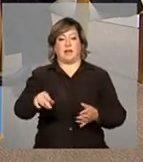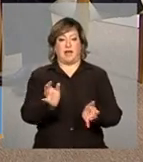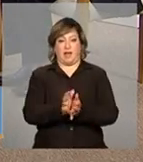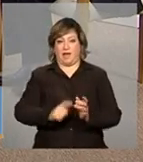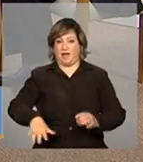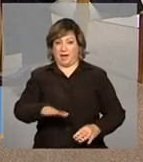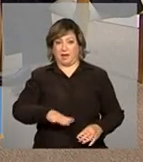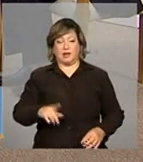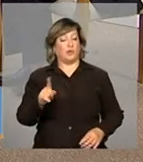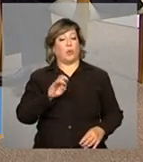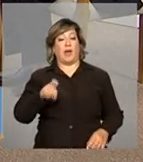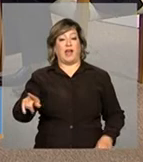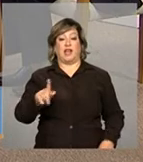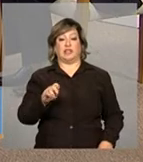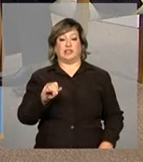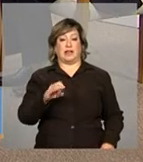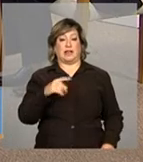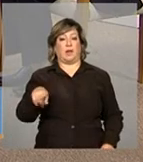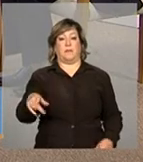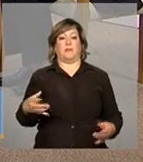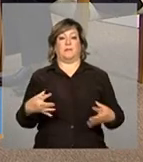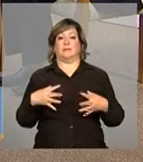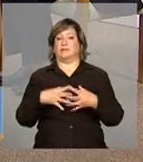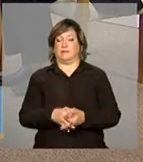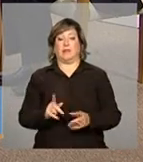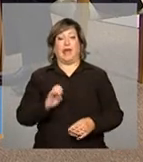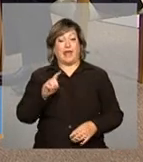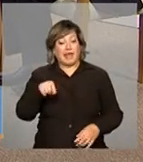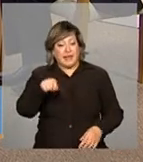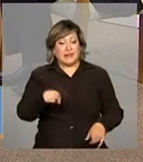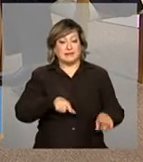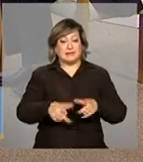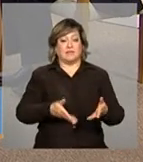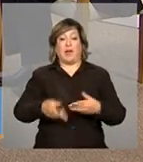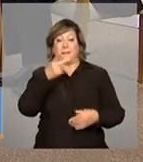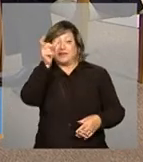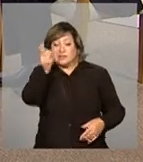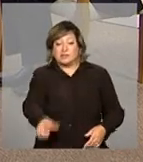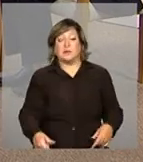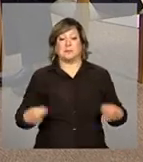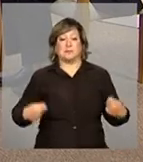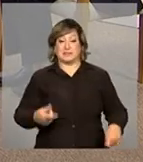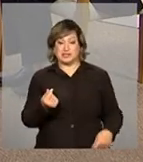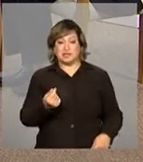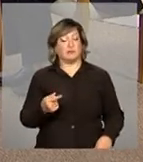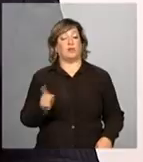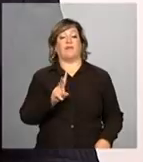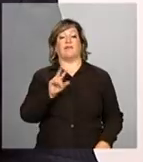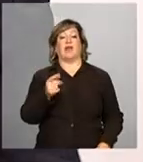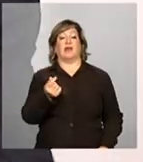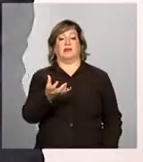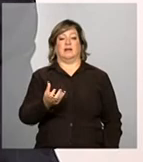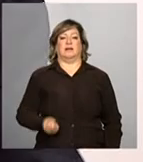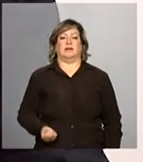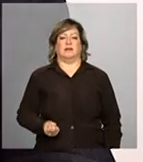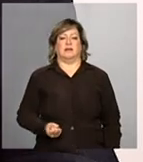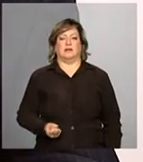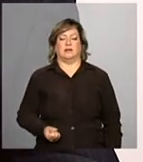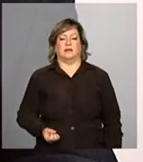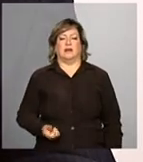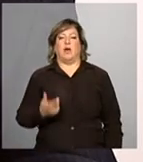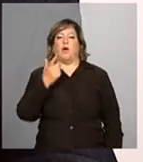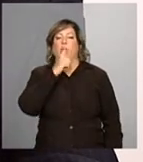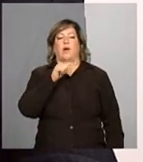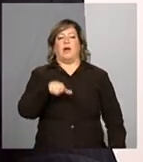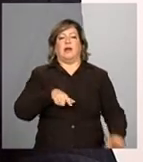ser a gestão com essa prejudicada aquele serviço ele vai ser rompido e consequentemente usuário que mais necessita dele não vai não vai ter acesso a